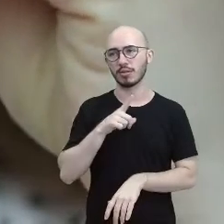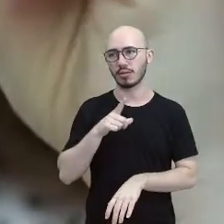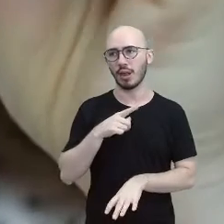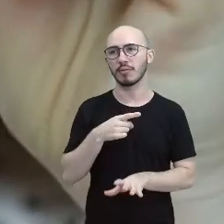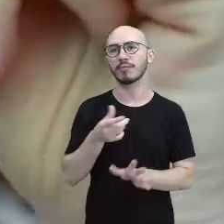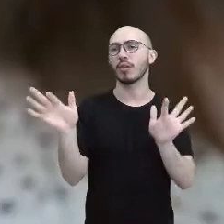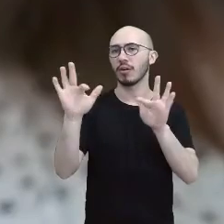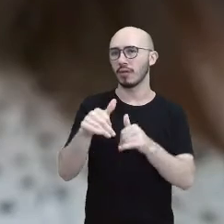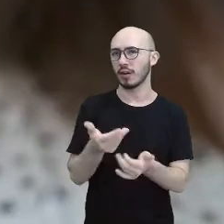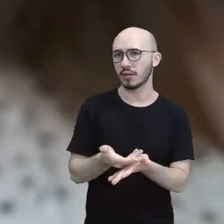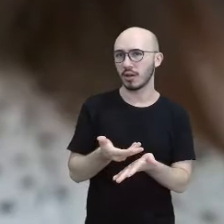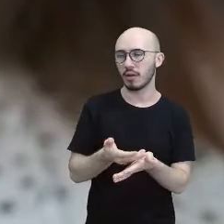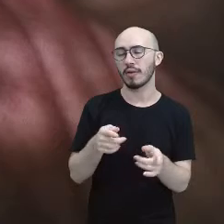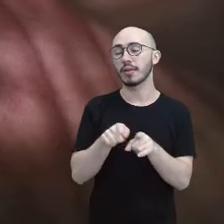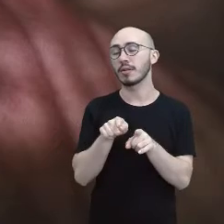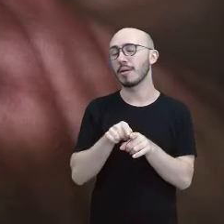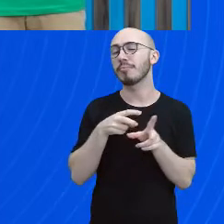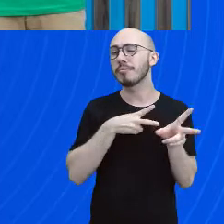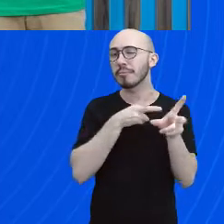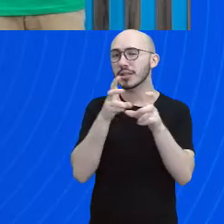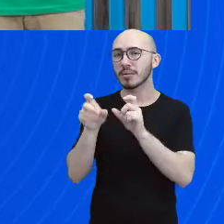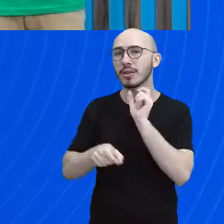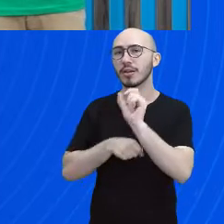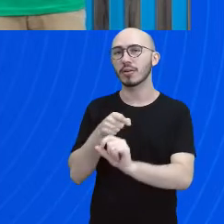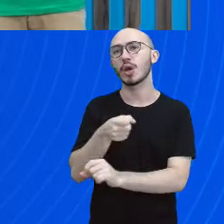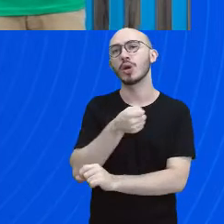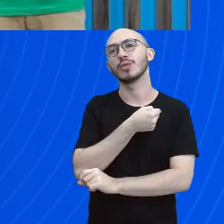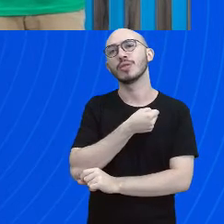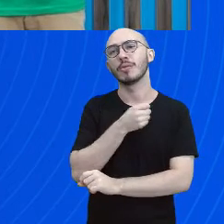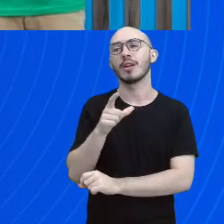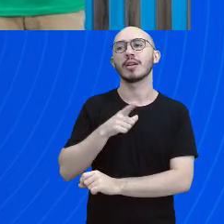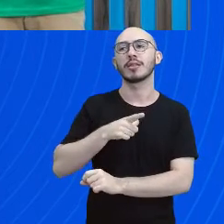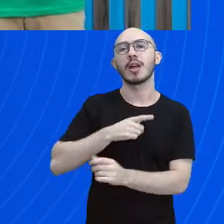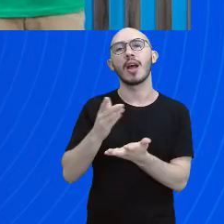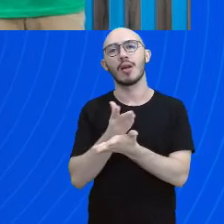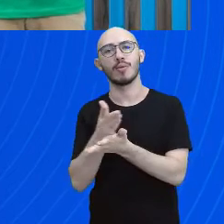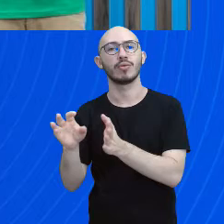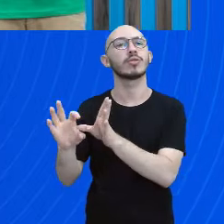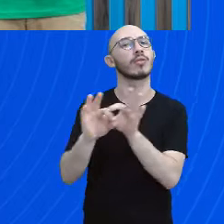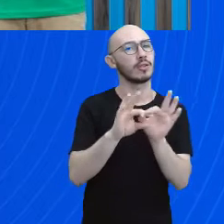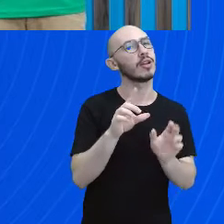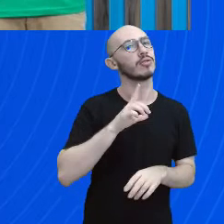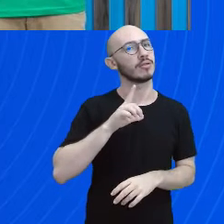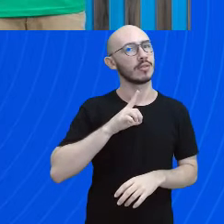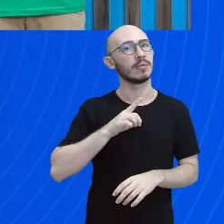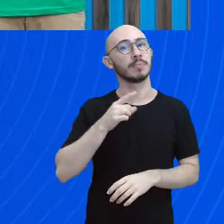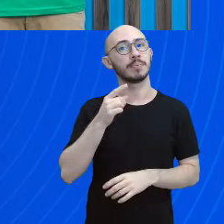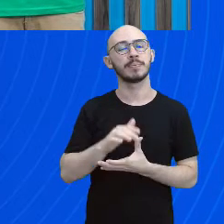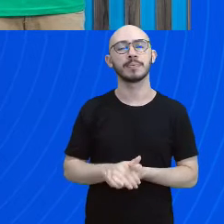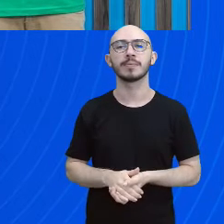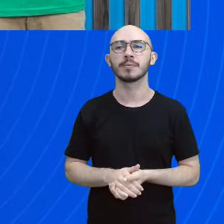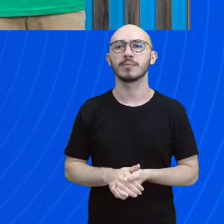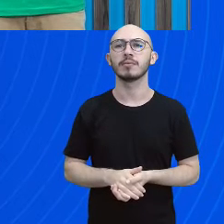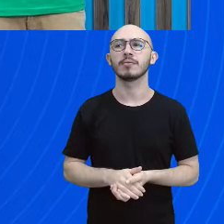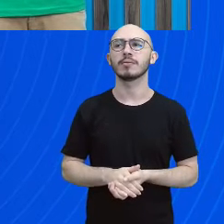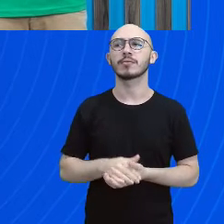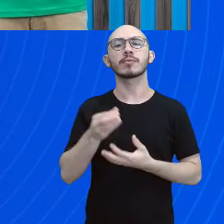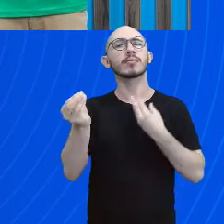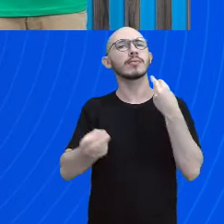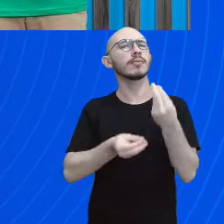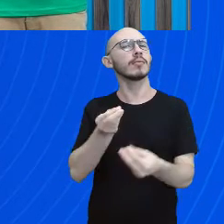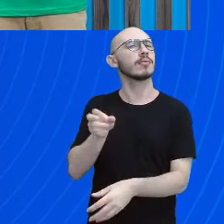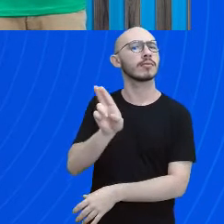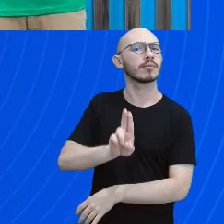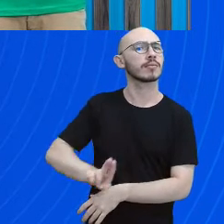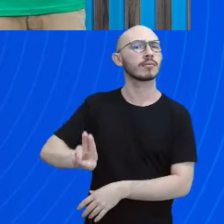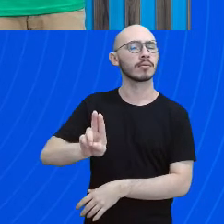finalzinho da aula de hoje, e a gente vai perceber que esses números eles aparecem em algumas situações, tá bom? Então, para a gente manipular esses números, eu vou criar